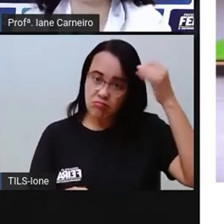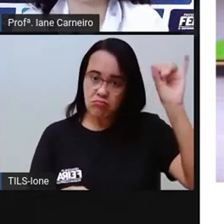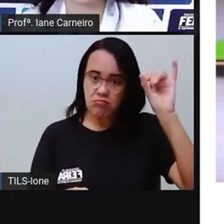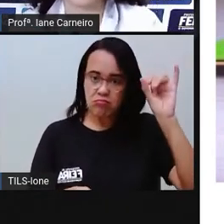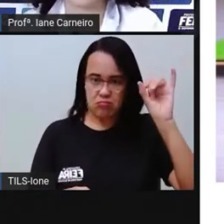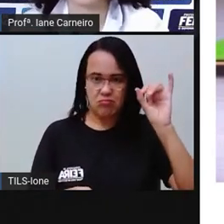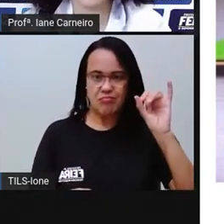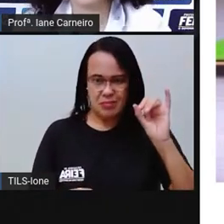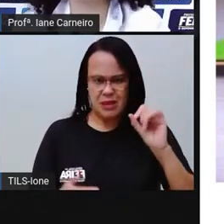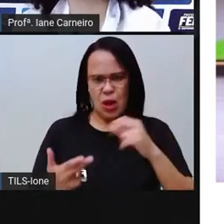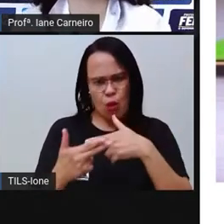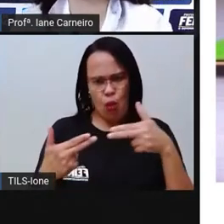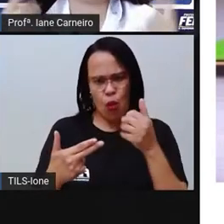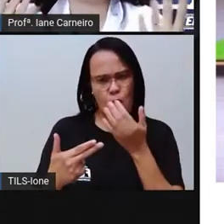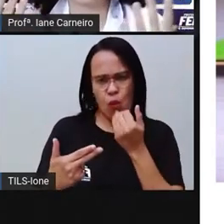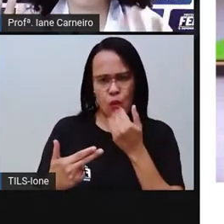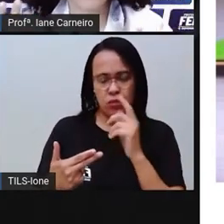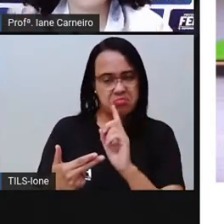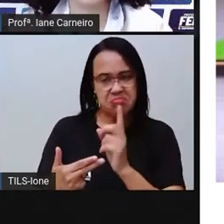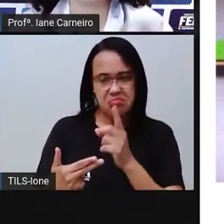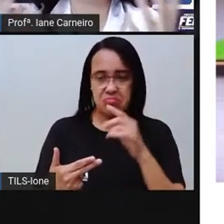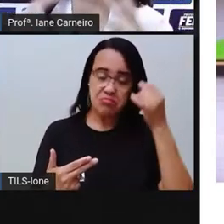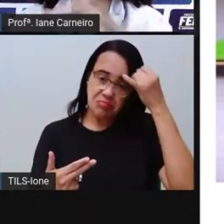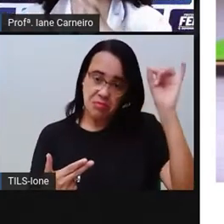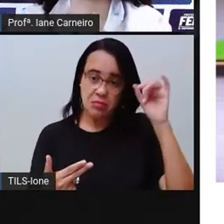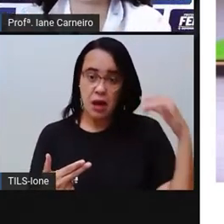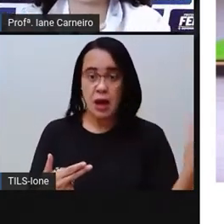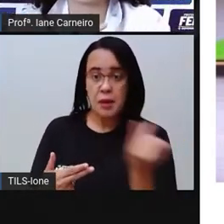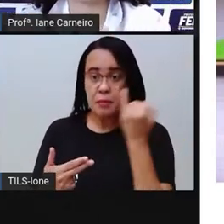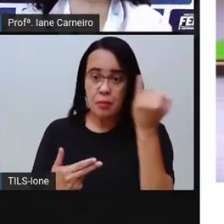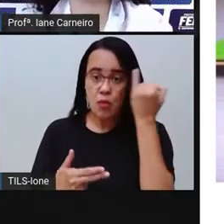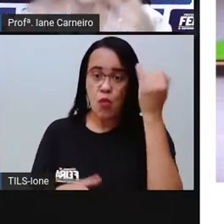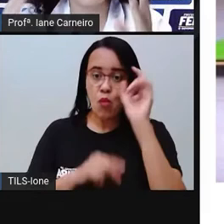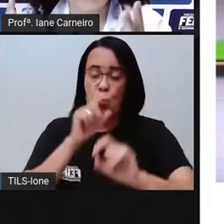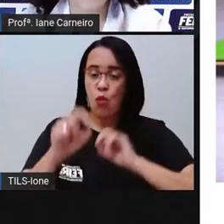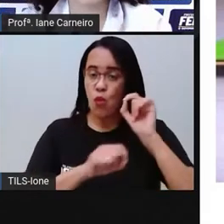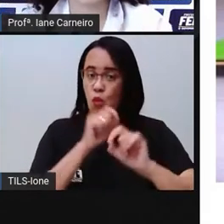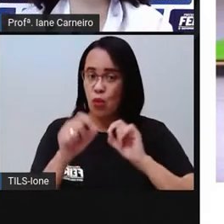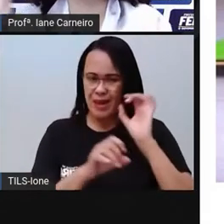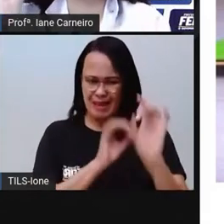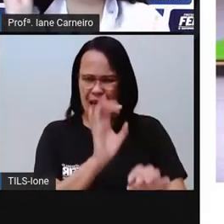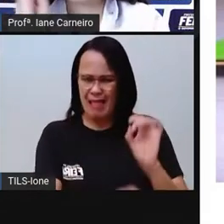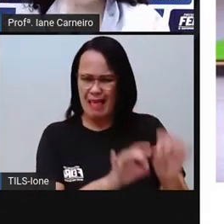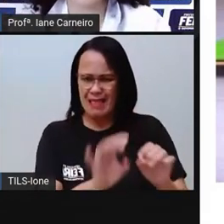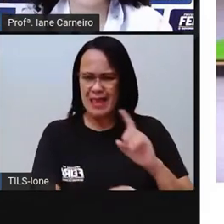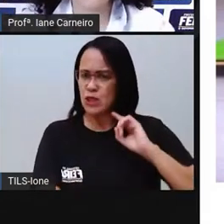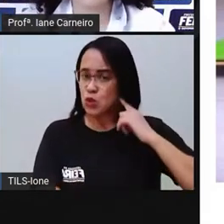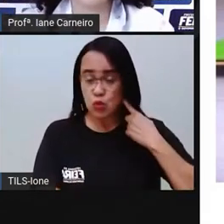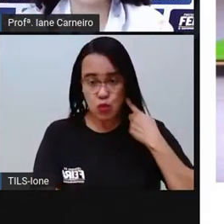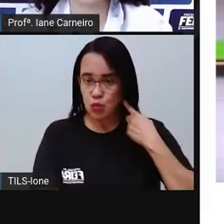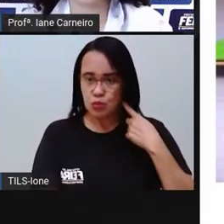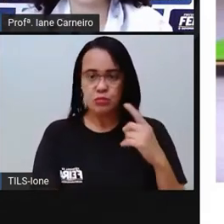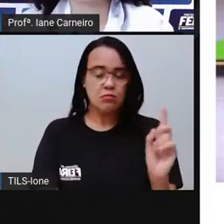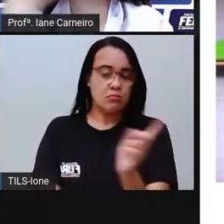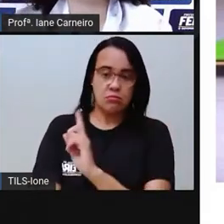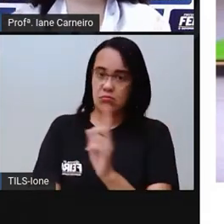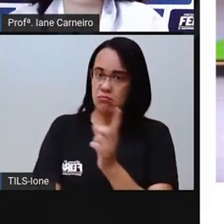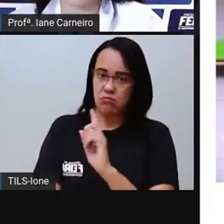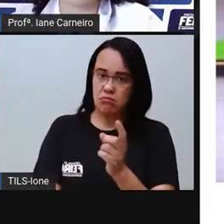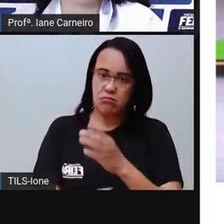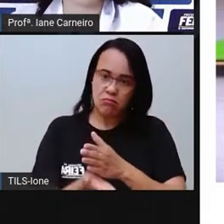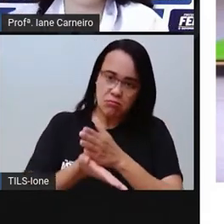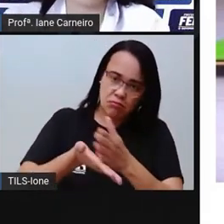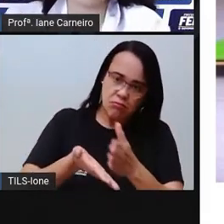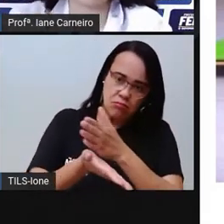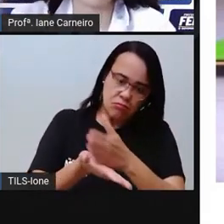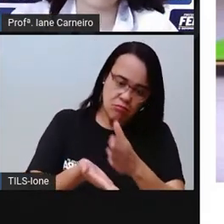sua pia da cozinha, né? Então, é importante vocês não deixarem, né? Sobrou algum restinho de comida, ou